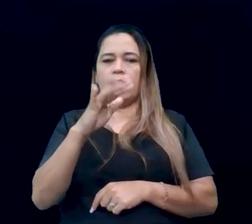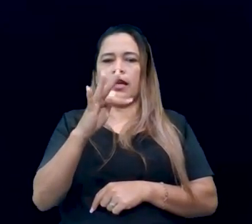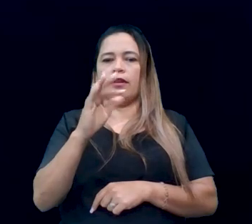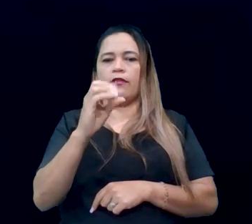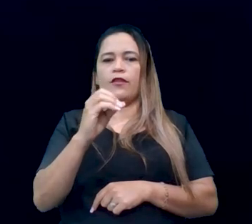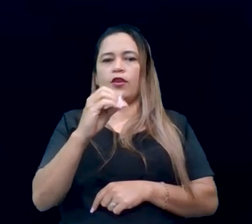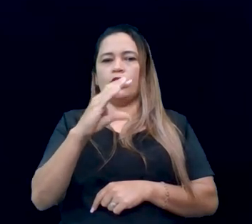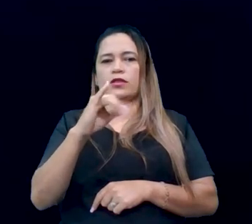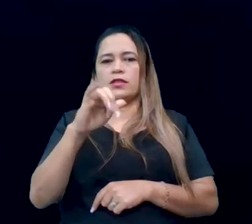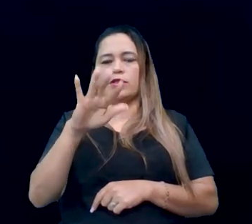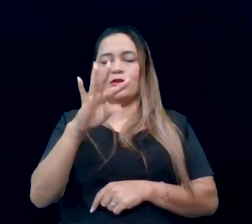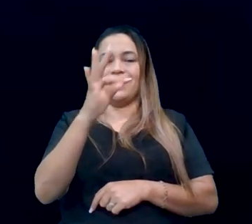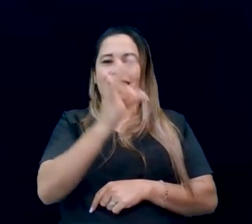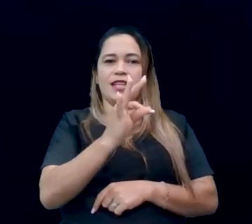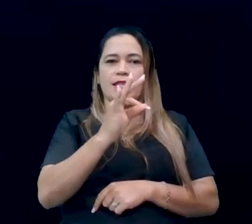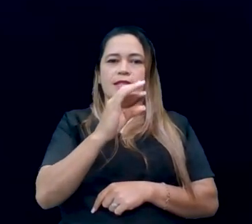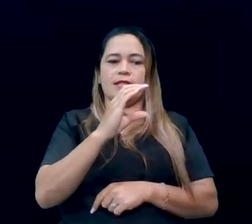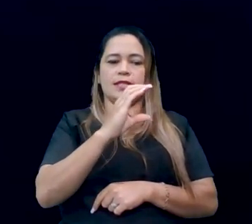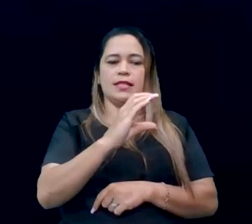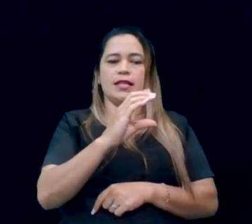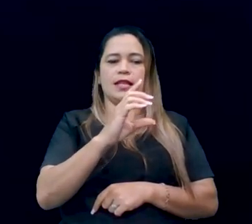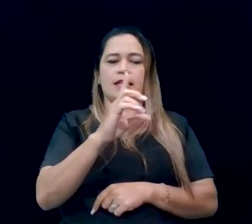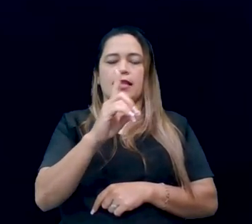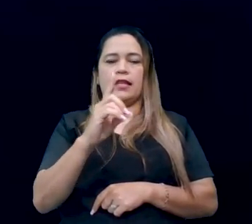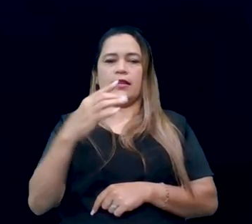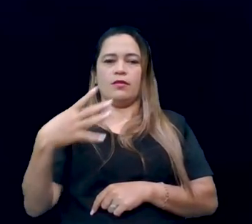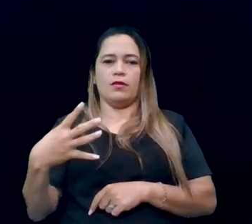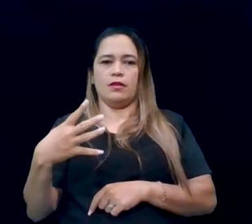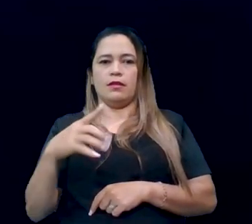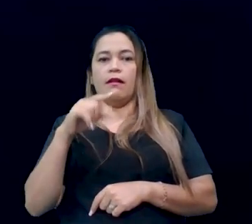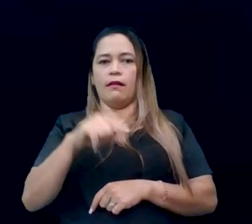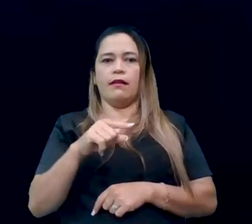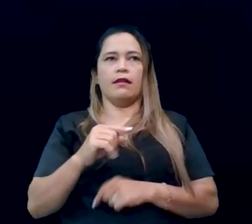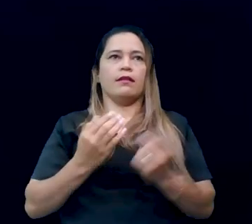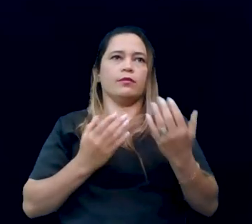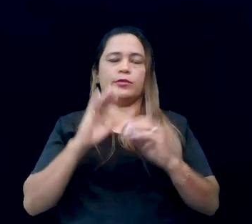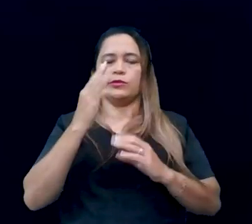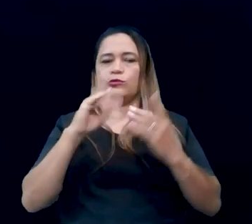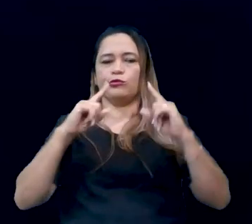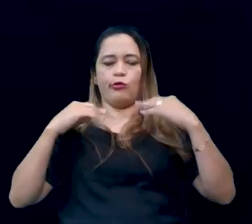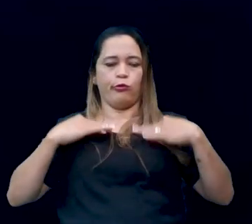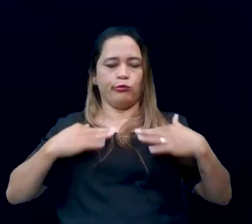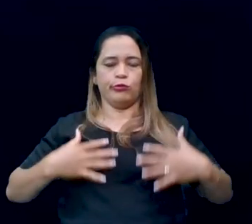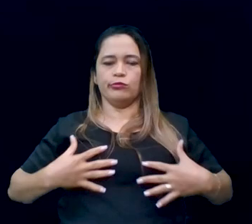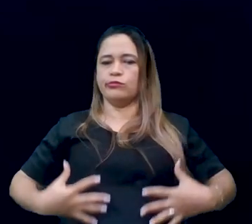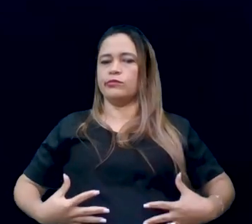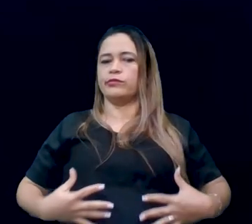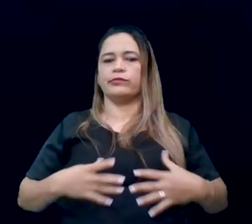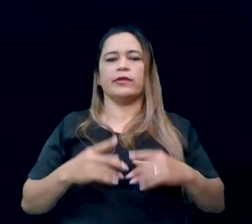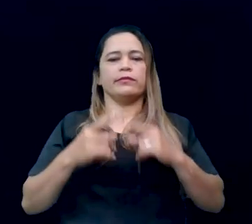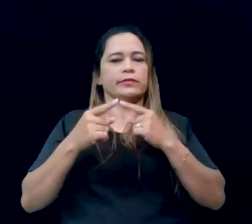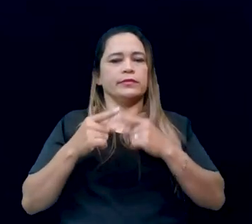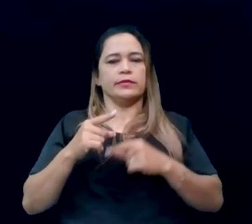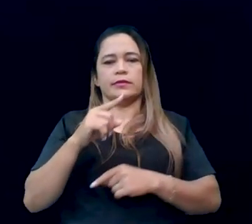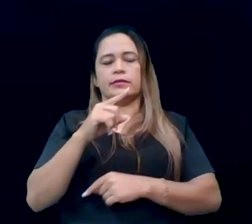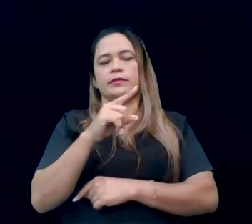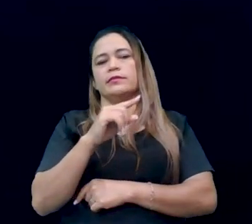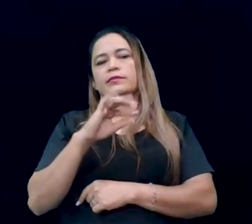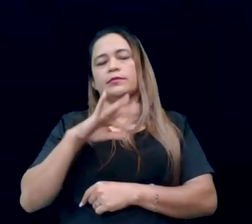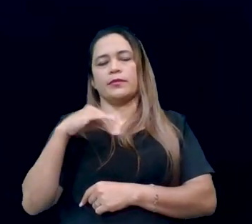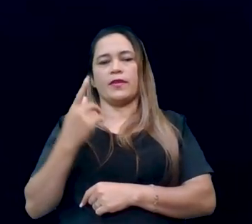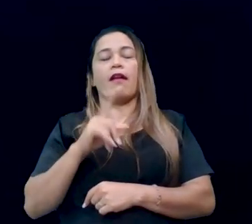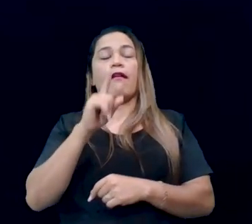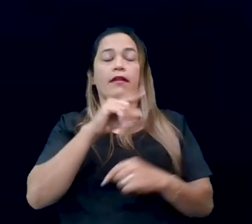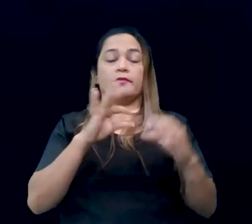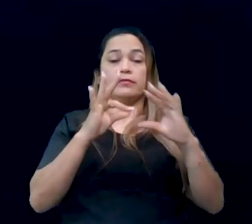TCD4. Esse linfócito é o que comanda todo o nosso sistema imunológico. Resultado, o HIV é